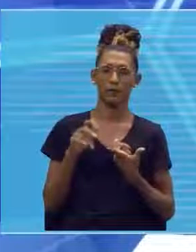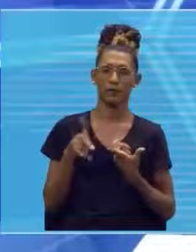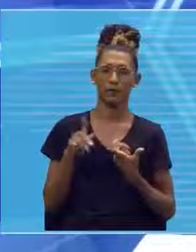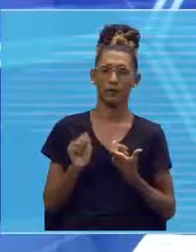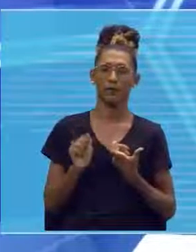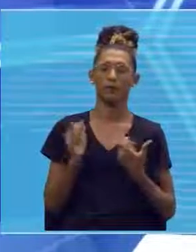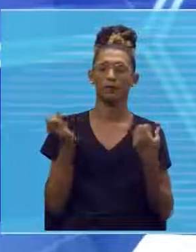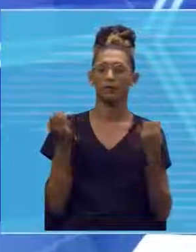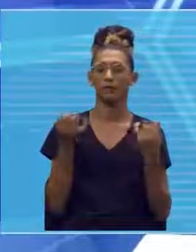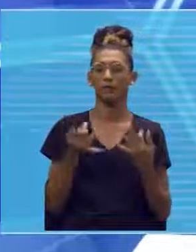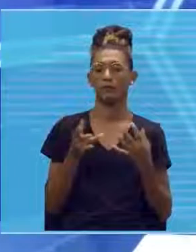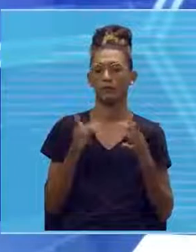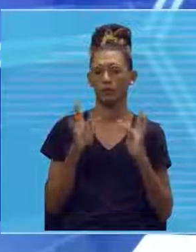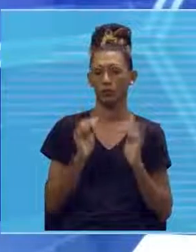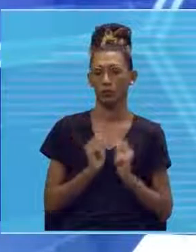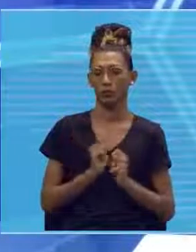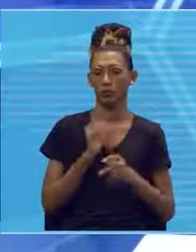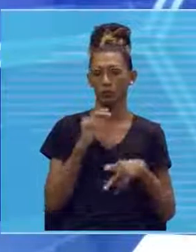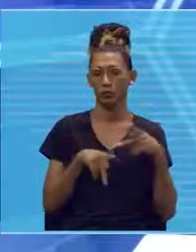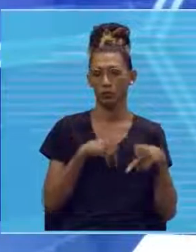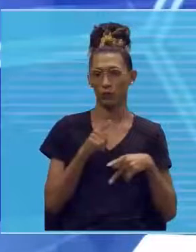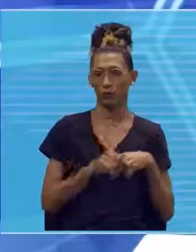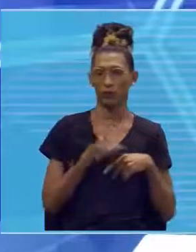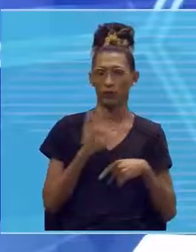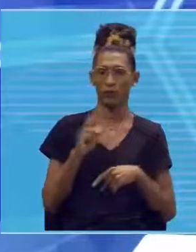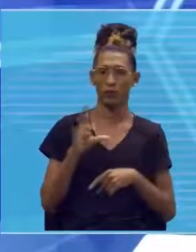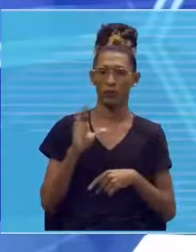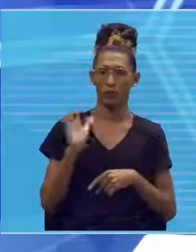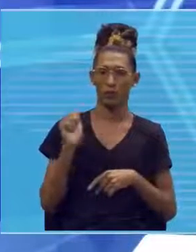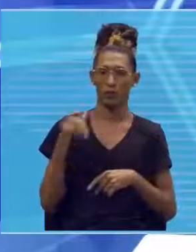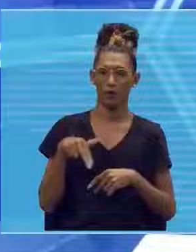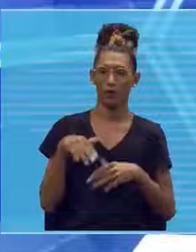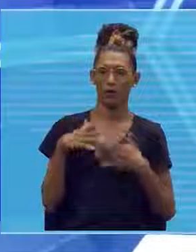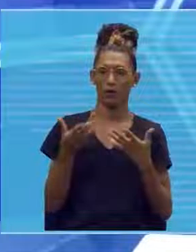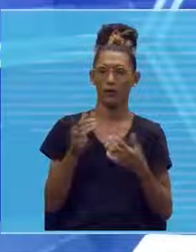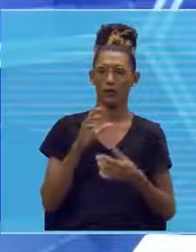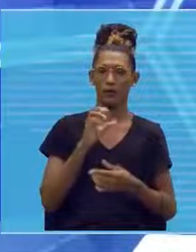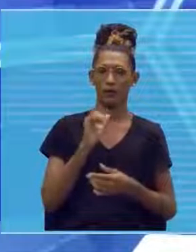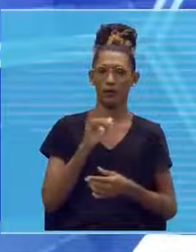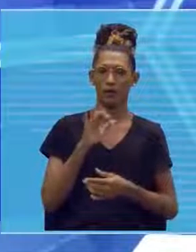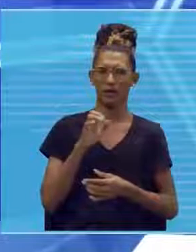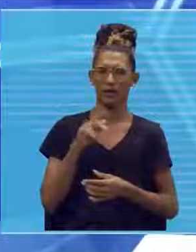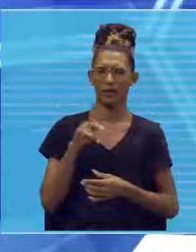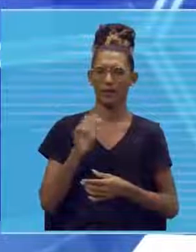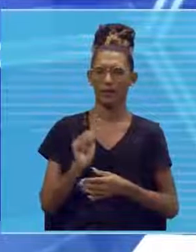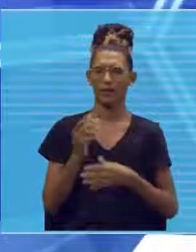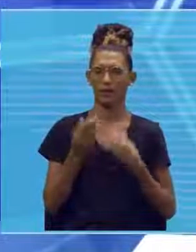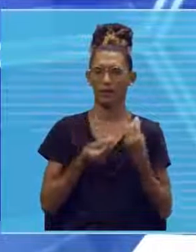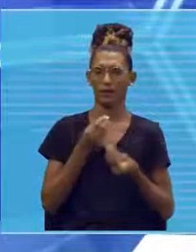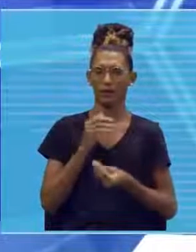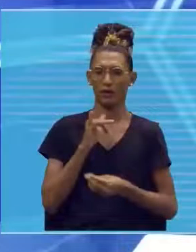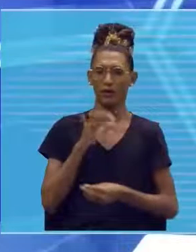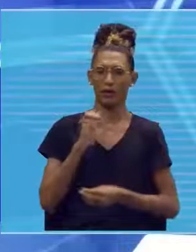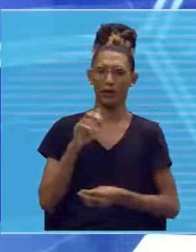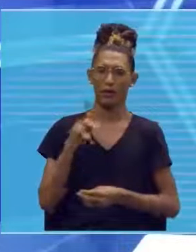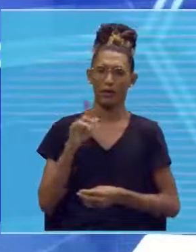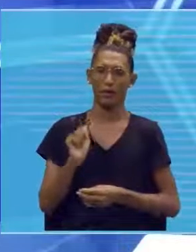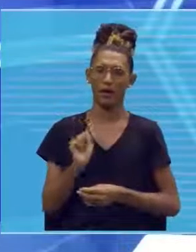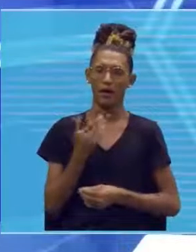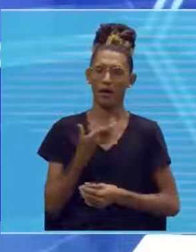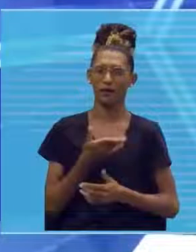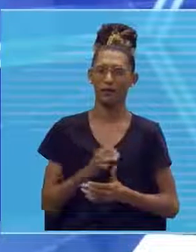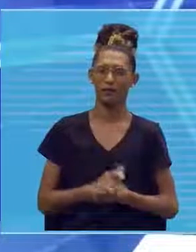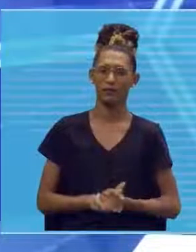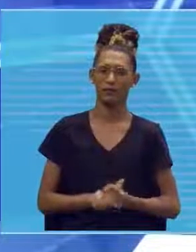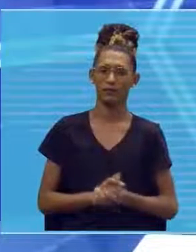definir todos do Povo Tucano como por exemplo e Epa girou macio e é Pablo rarima se